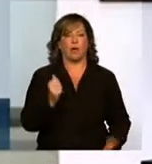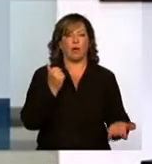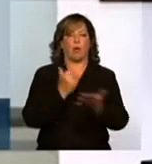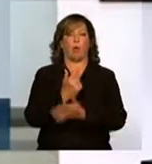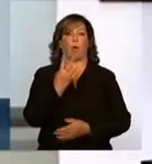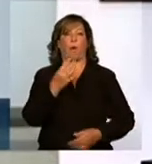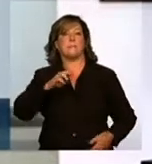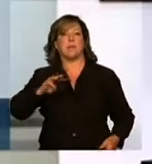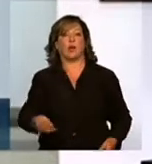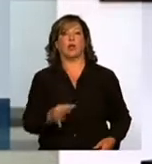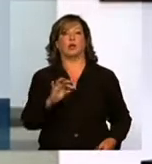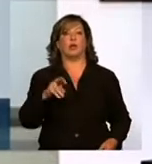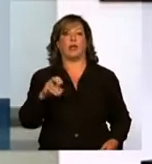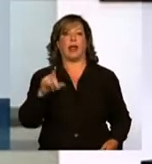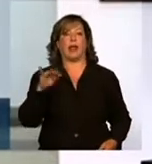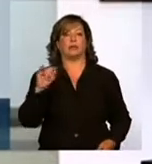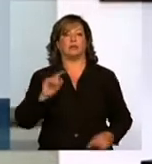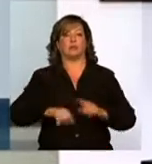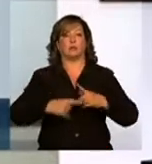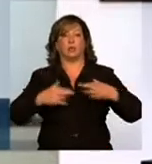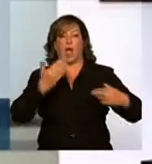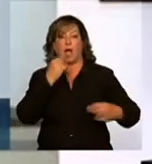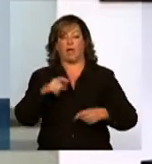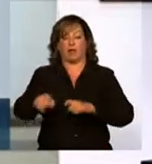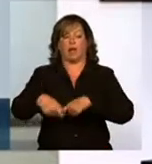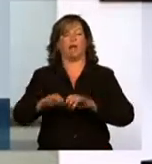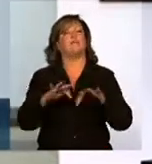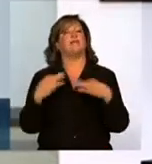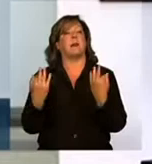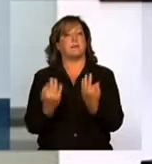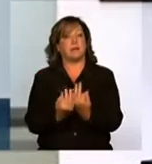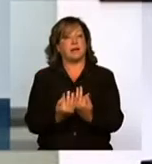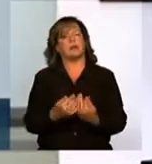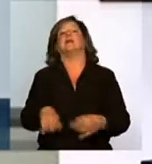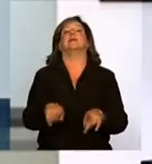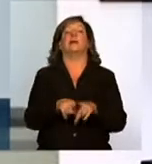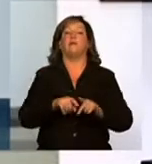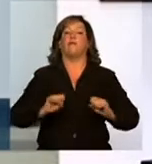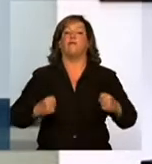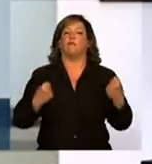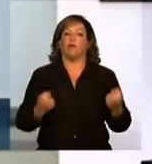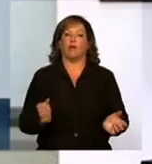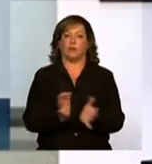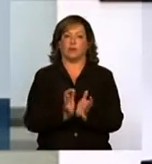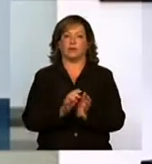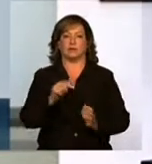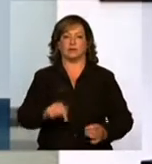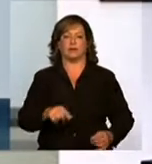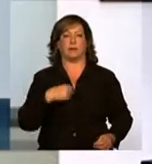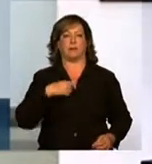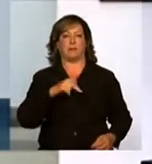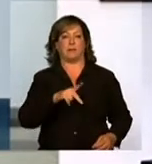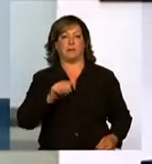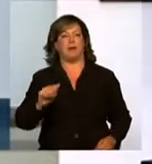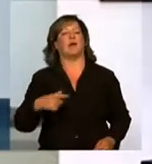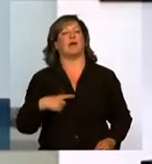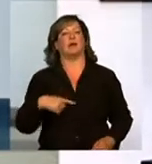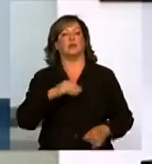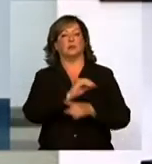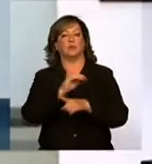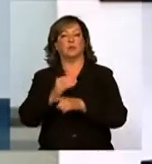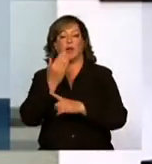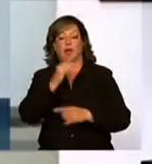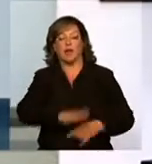4 milhões de toneladas de produtos da agricultura familiar. E além de fortalecer o setor, o PAA abastece